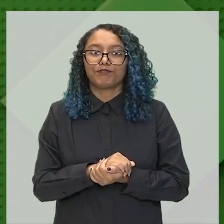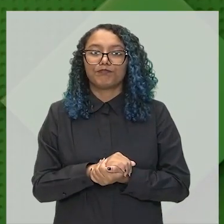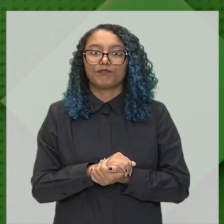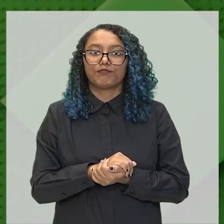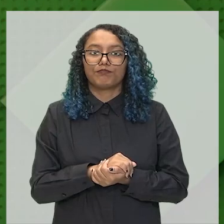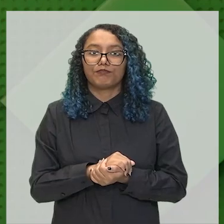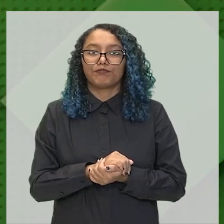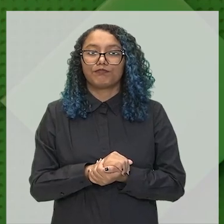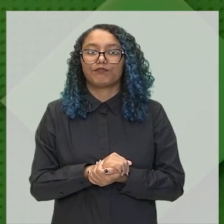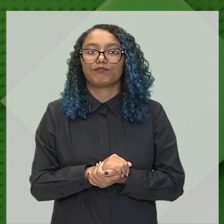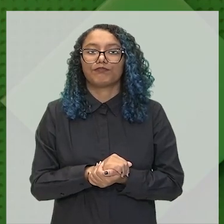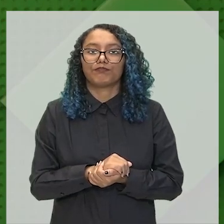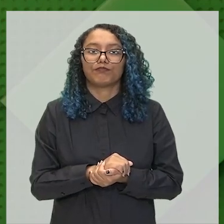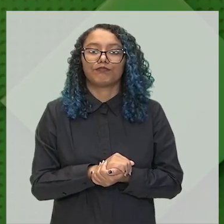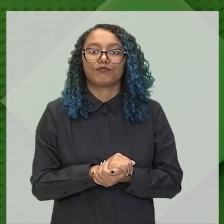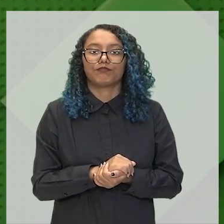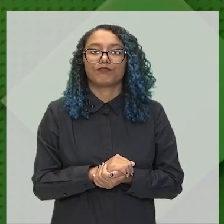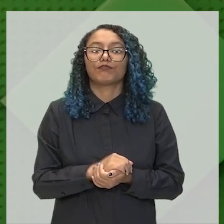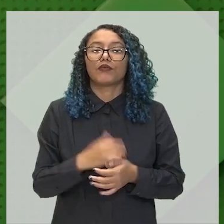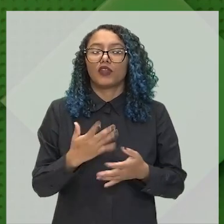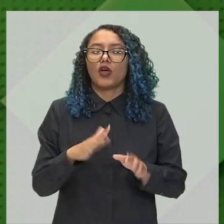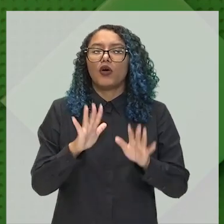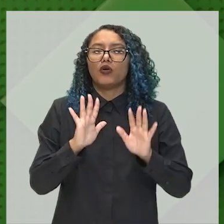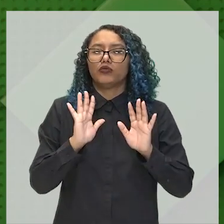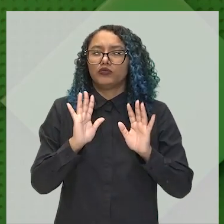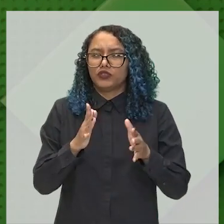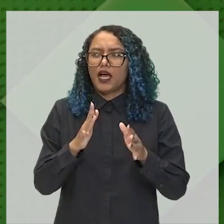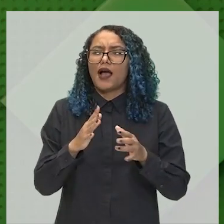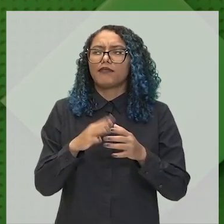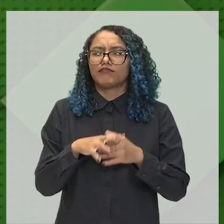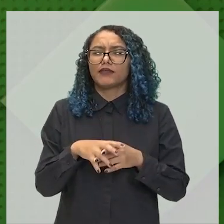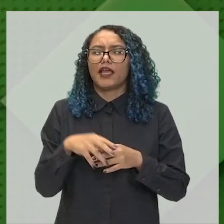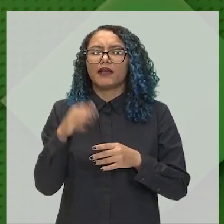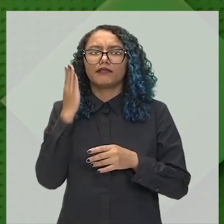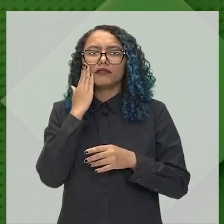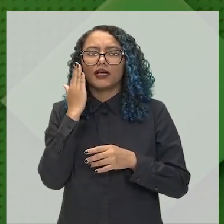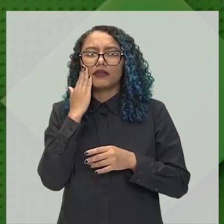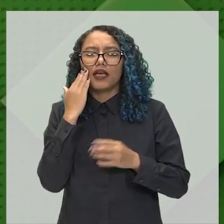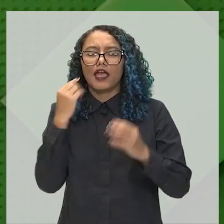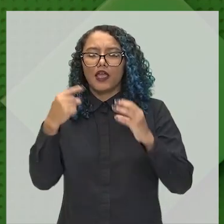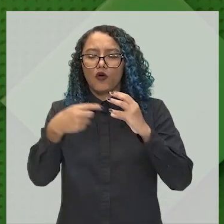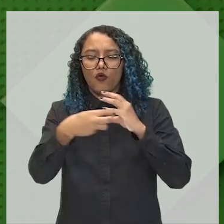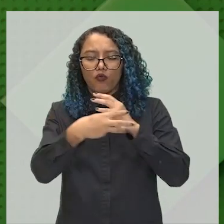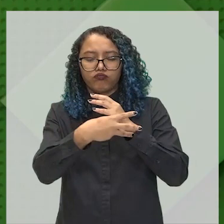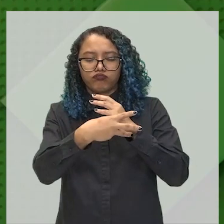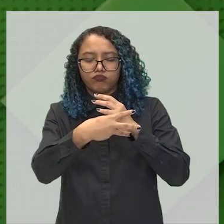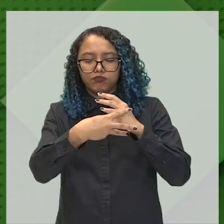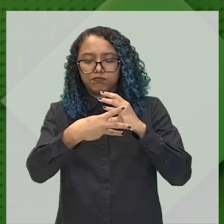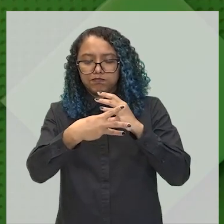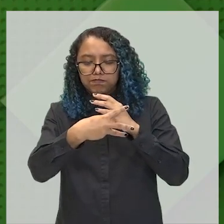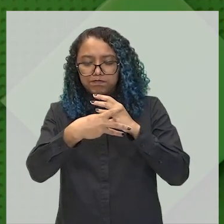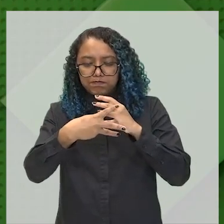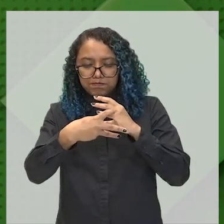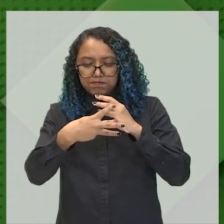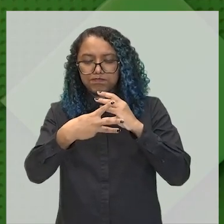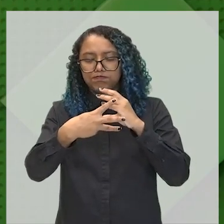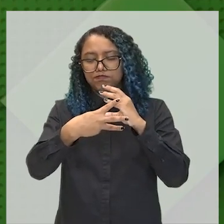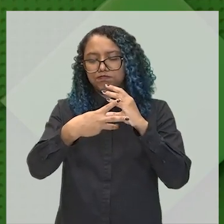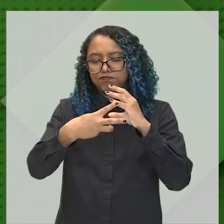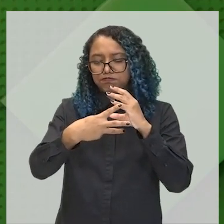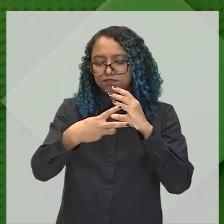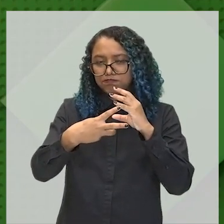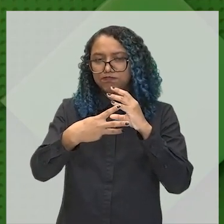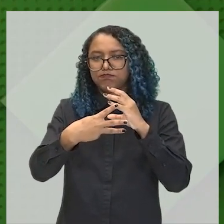Então, vocês já têm essa distribuição da linha do Equador, Trópico de Câncer, mais